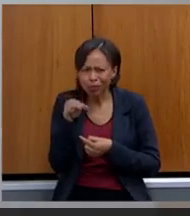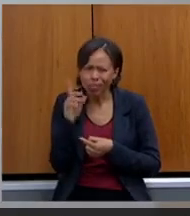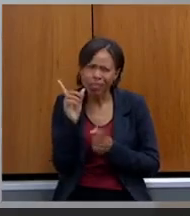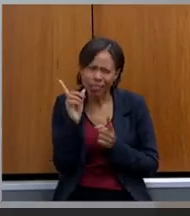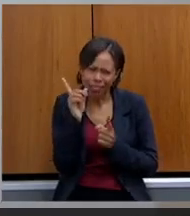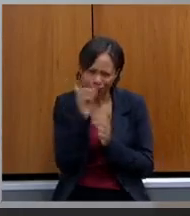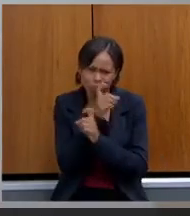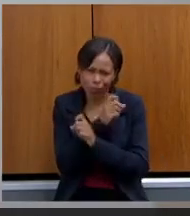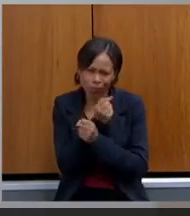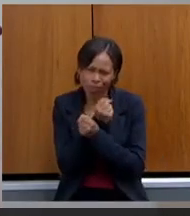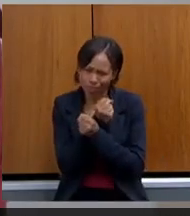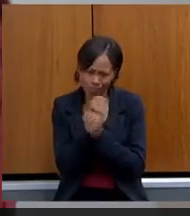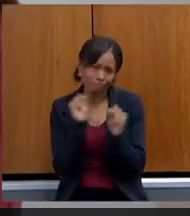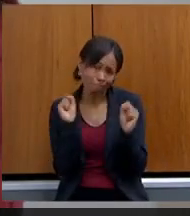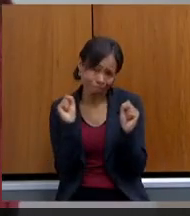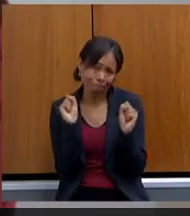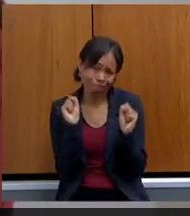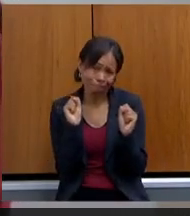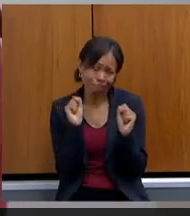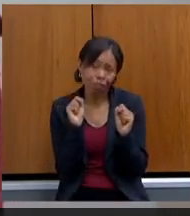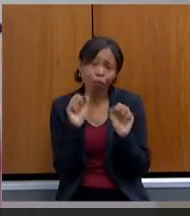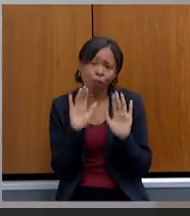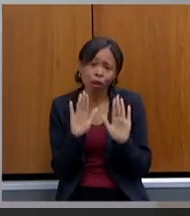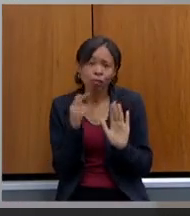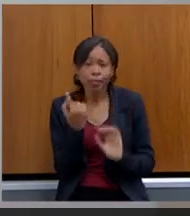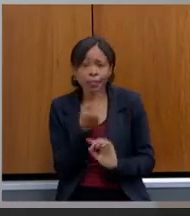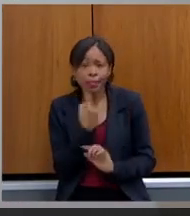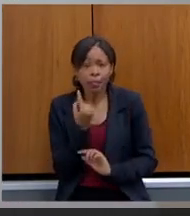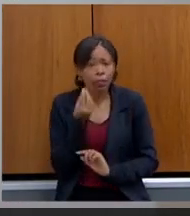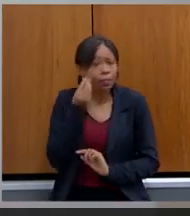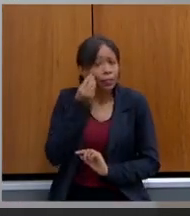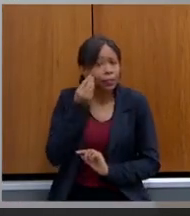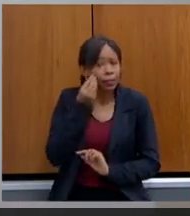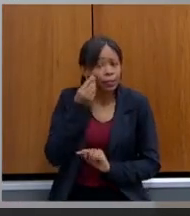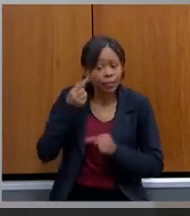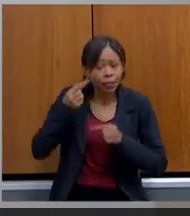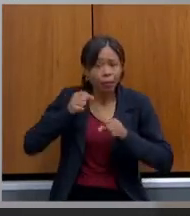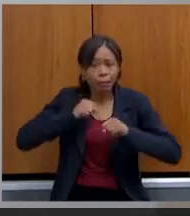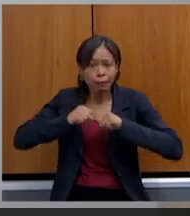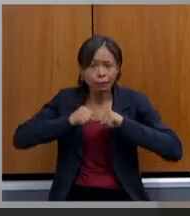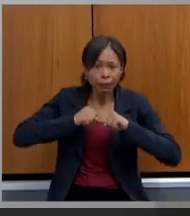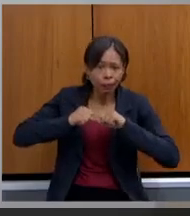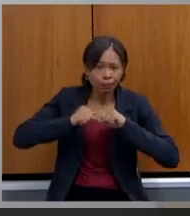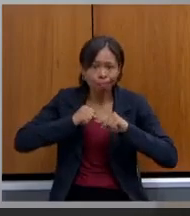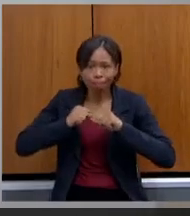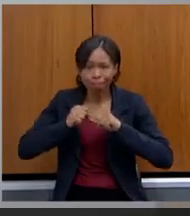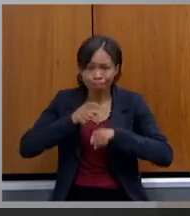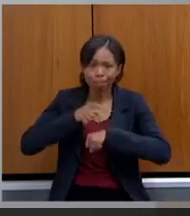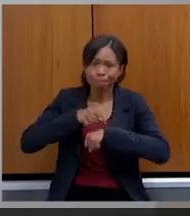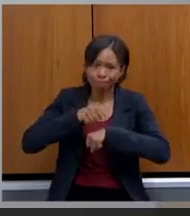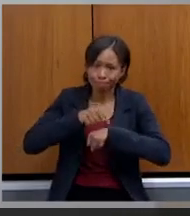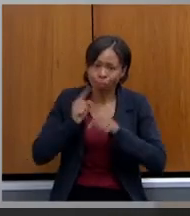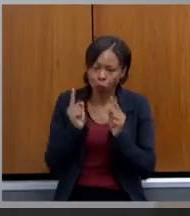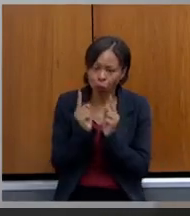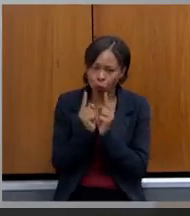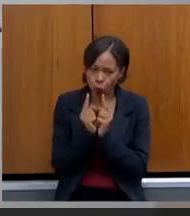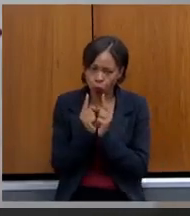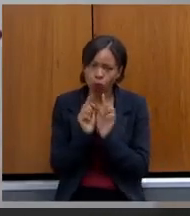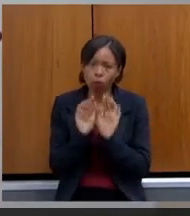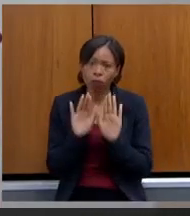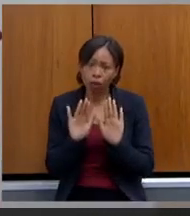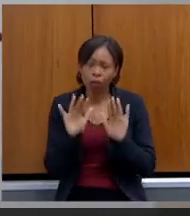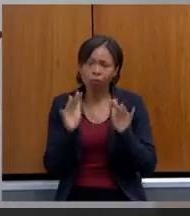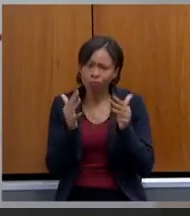sido no sentido da gente conseguir fazer o debate né mas eu vou pedir uma atenção ao tempo de todos nós